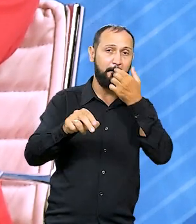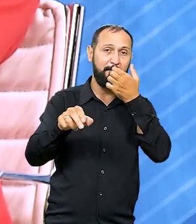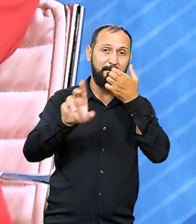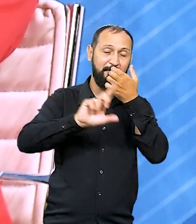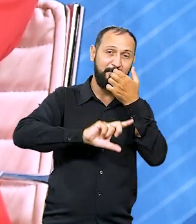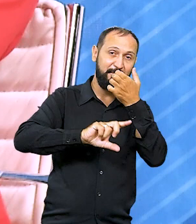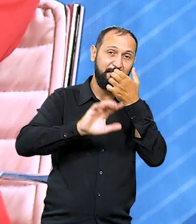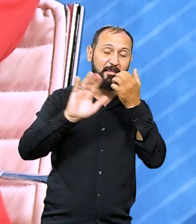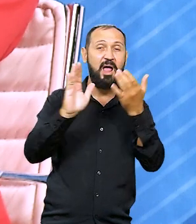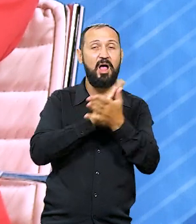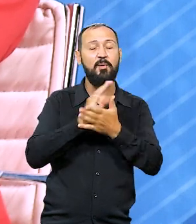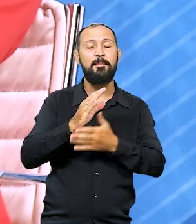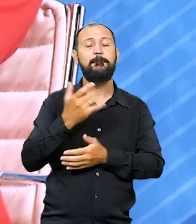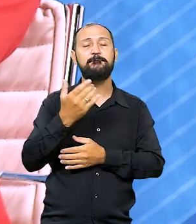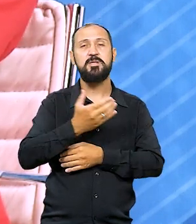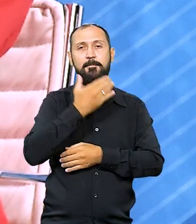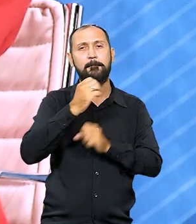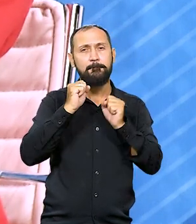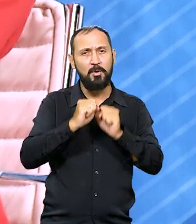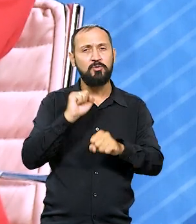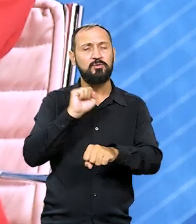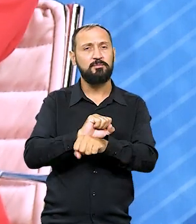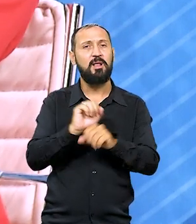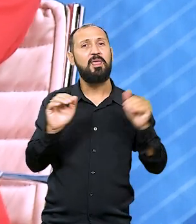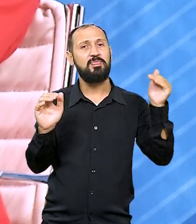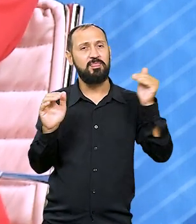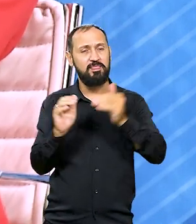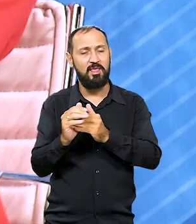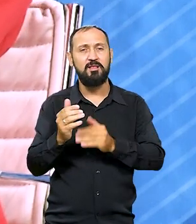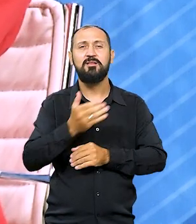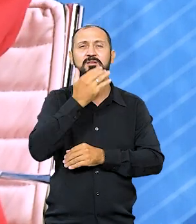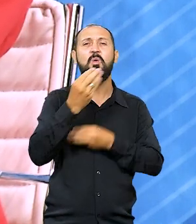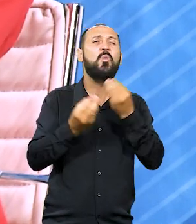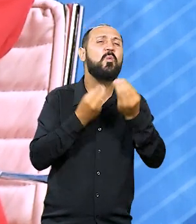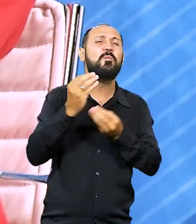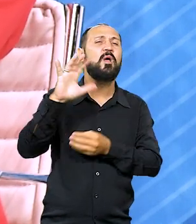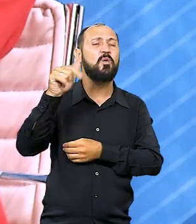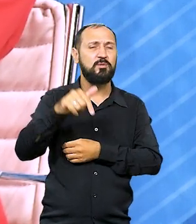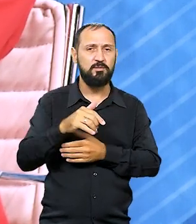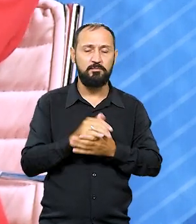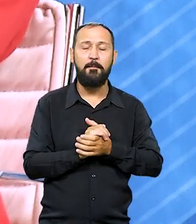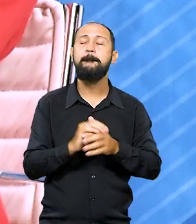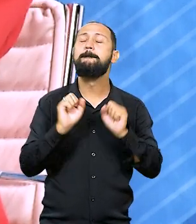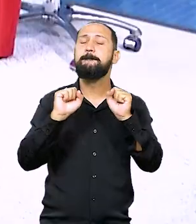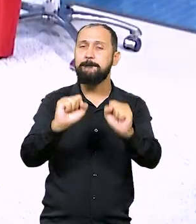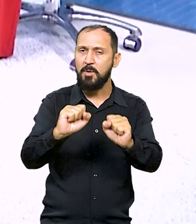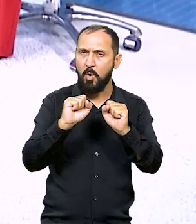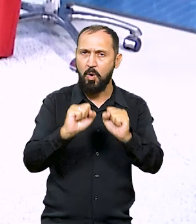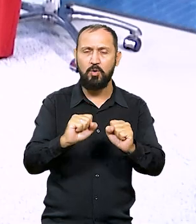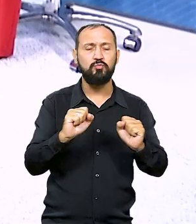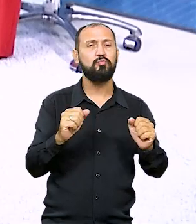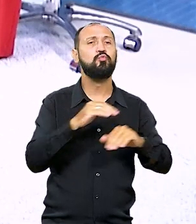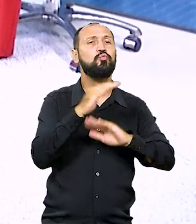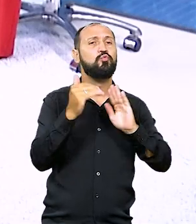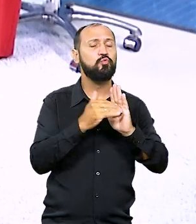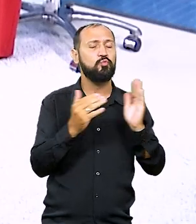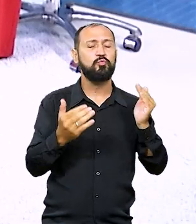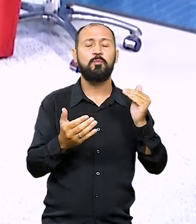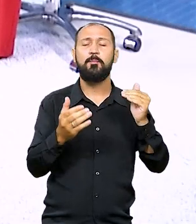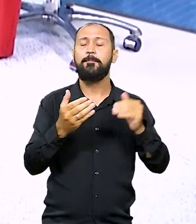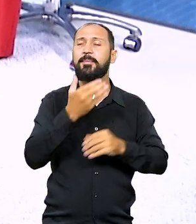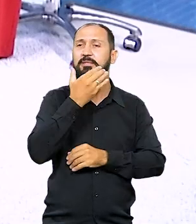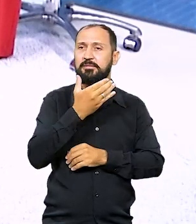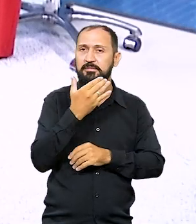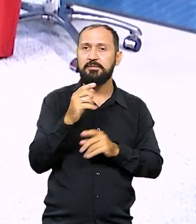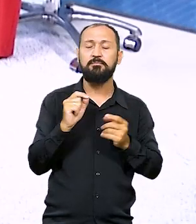para novembro, outras vão deixar para dezembro, pode deixar todo o total para dezembro, doutora, como que funciona isso? Pode, é possível deixar